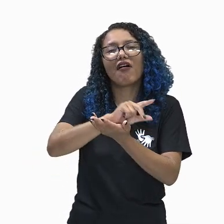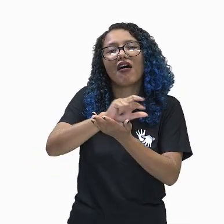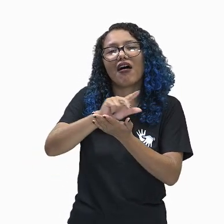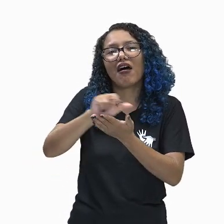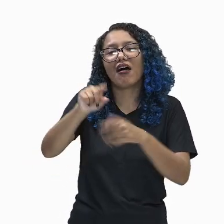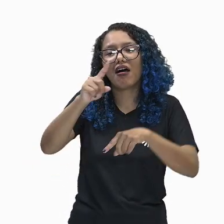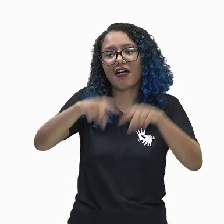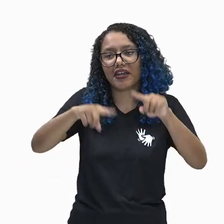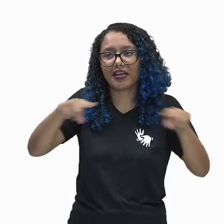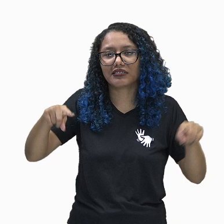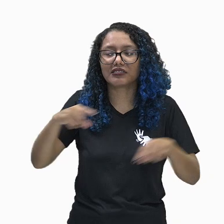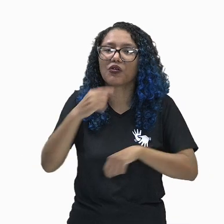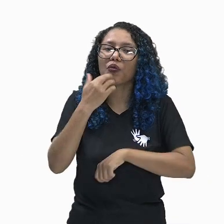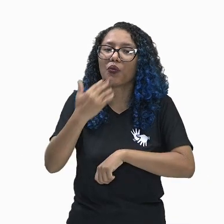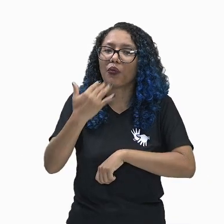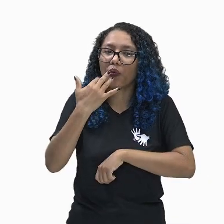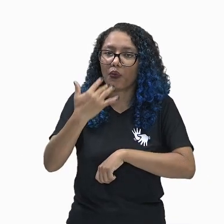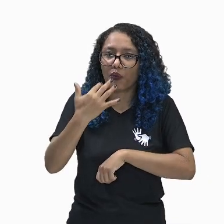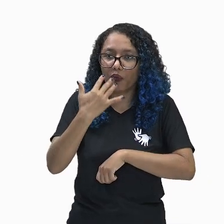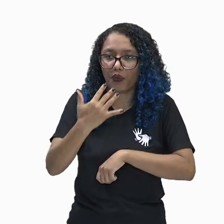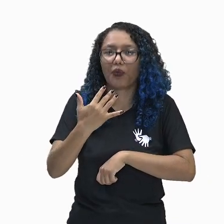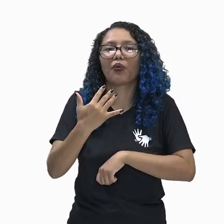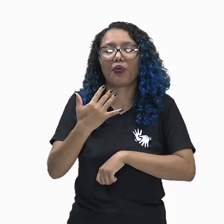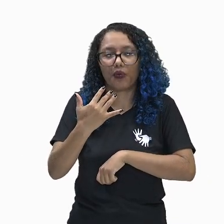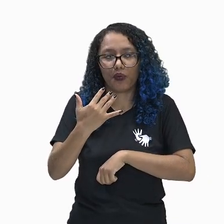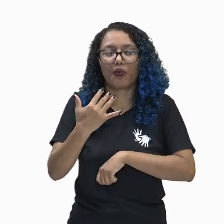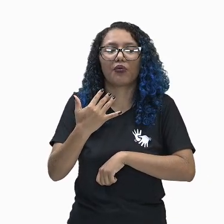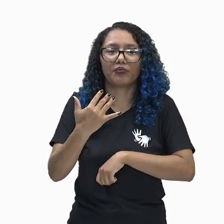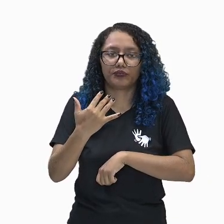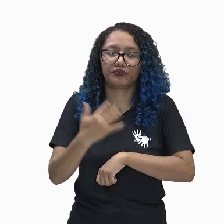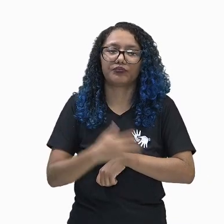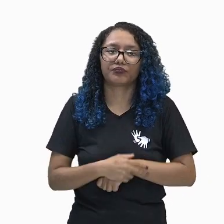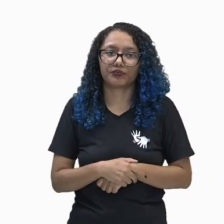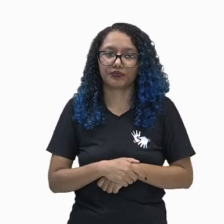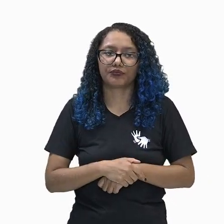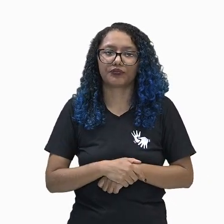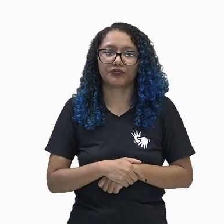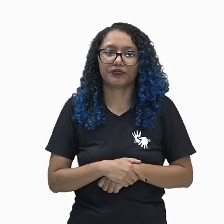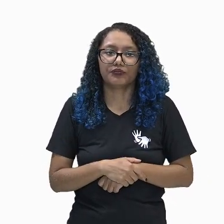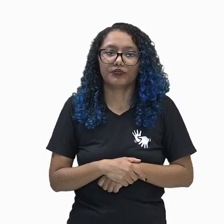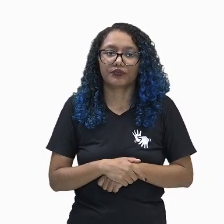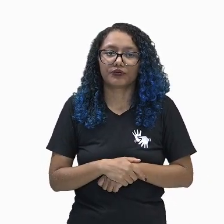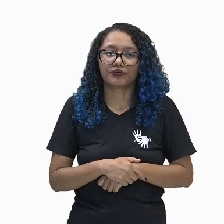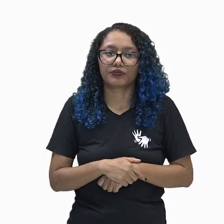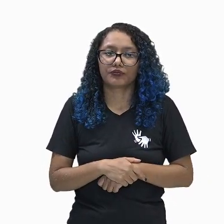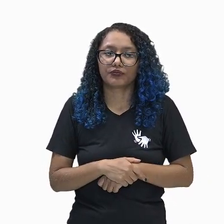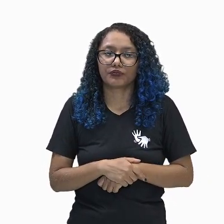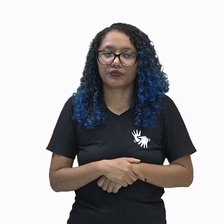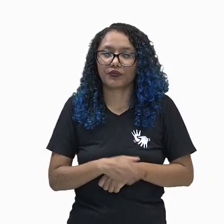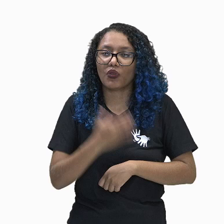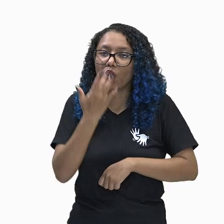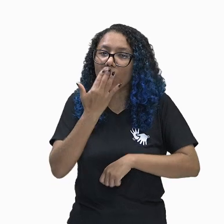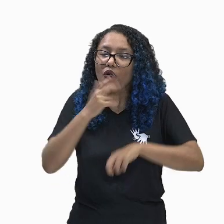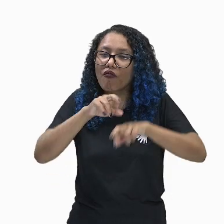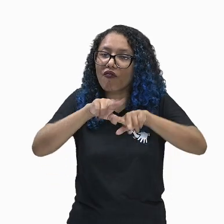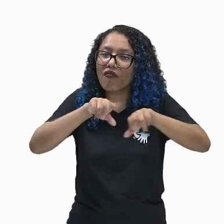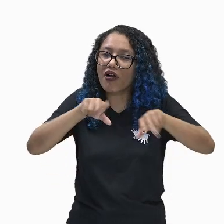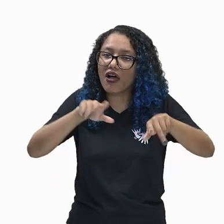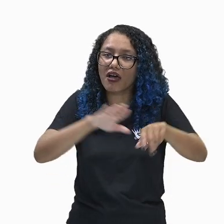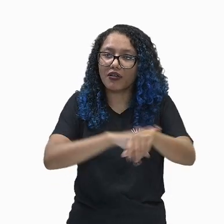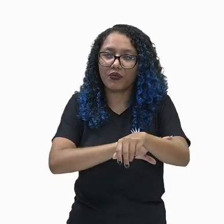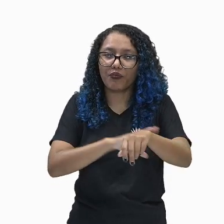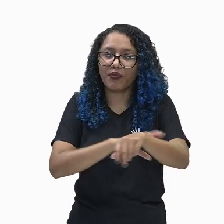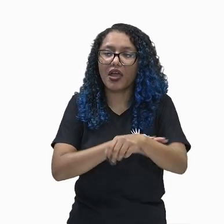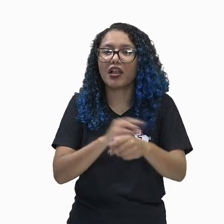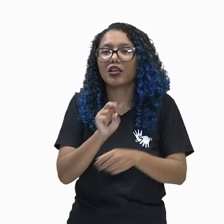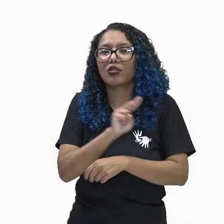né, de diversidade, na verdade, de tons que a gente chama de